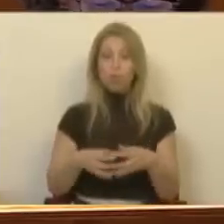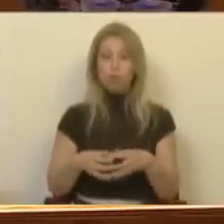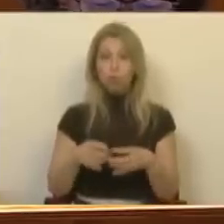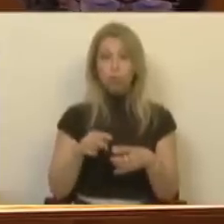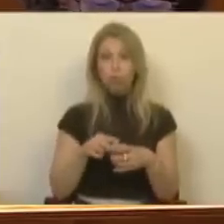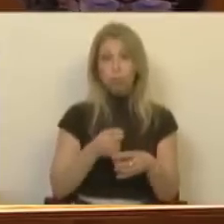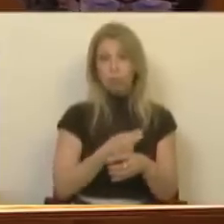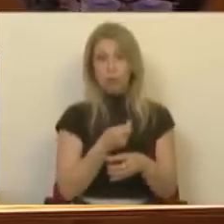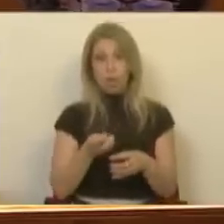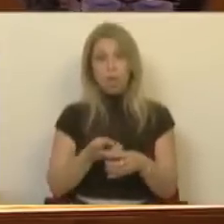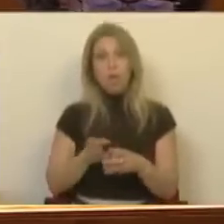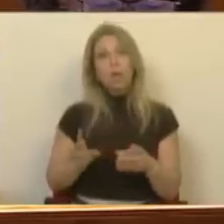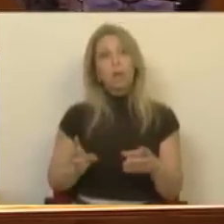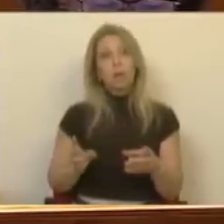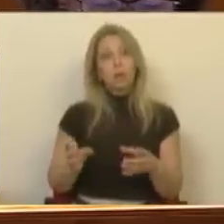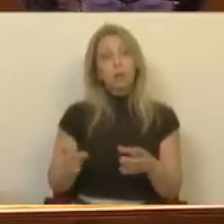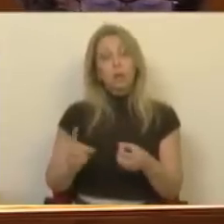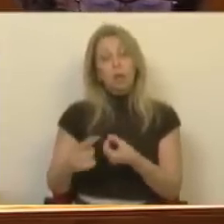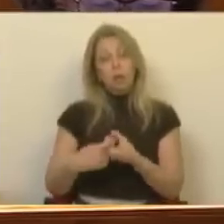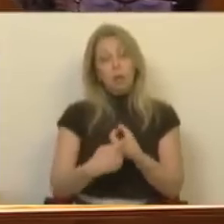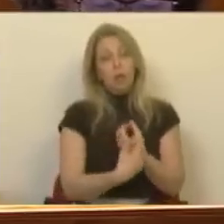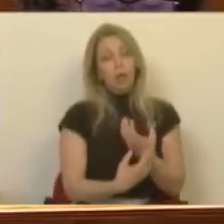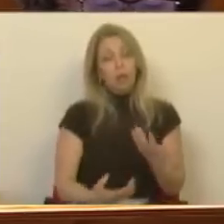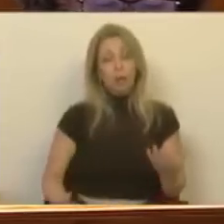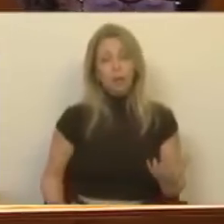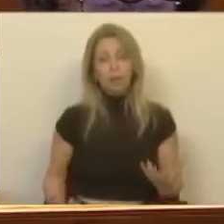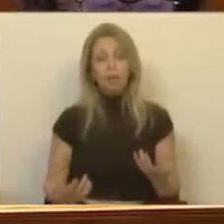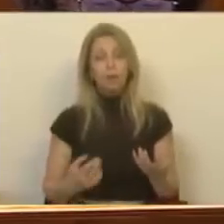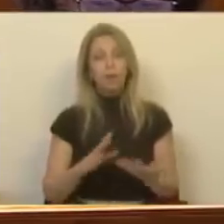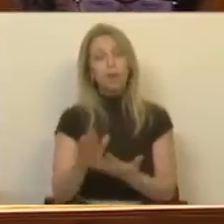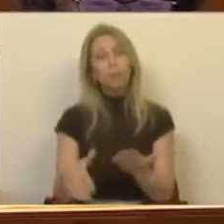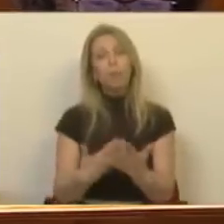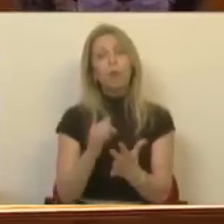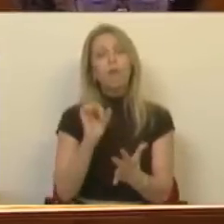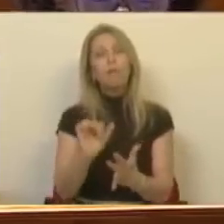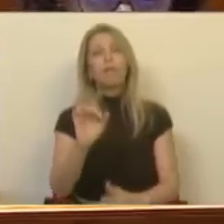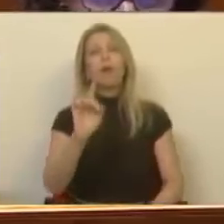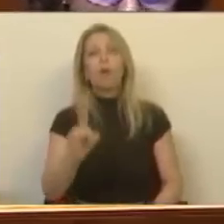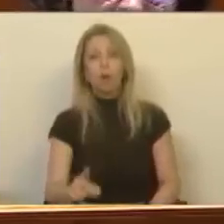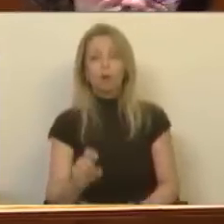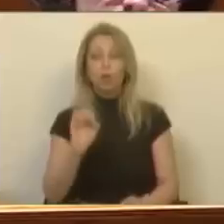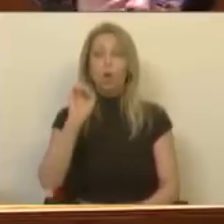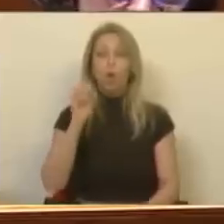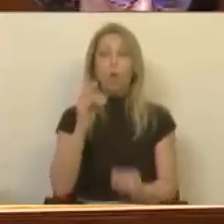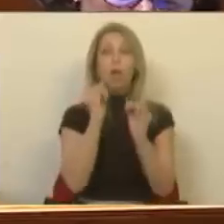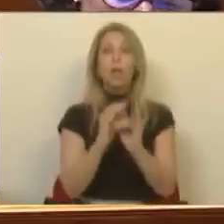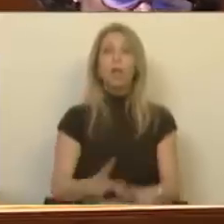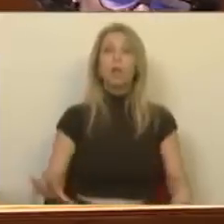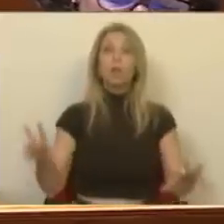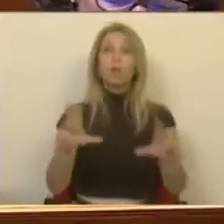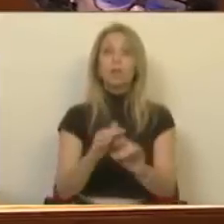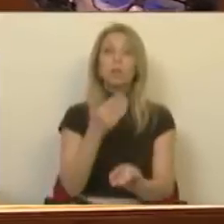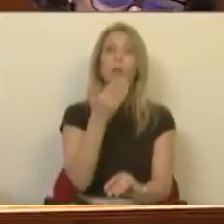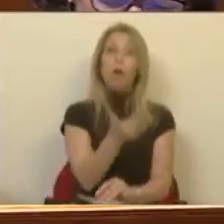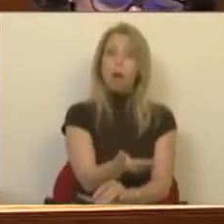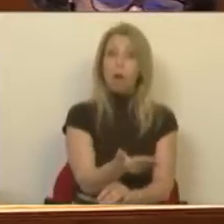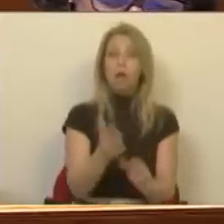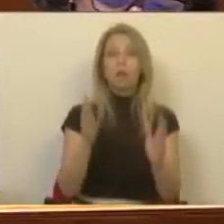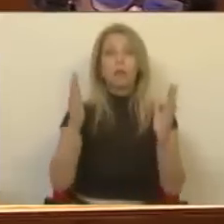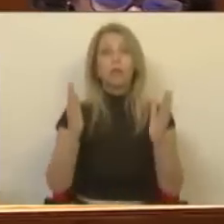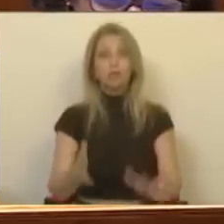e que aquilo que se propõe a fazer É pegar ou na inovação já existente e amadura